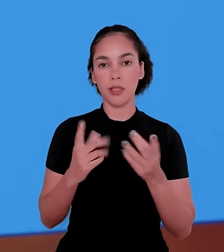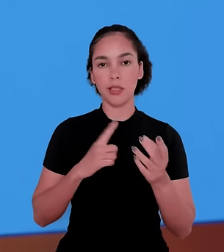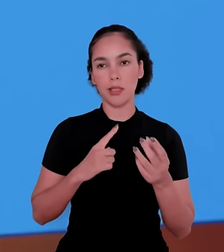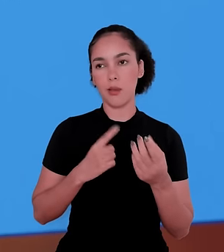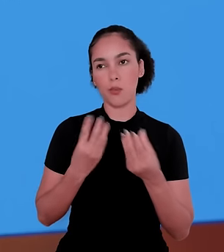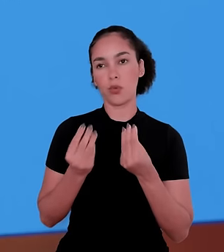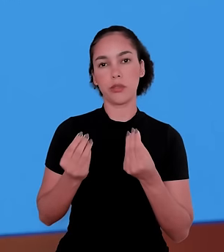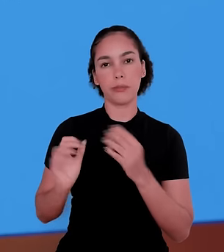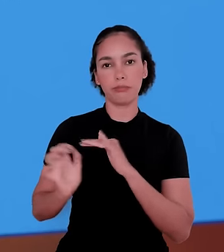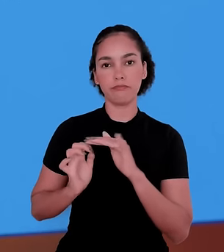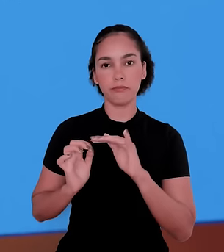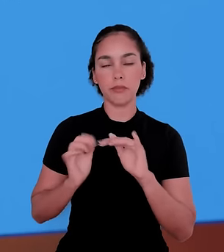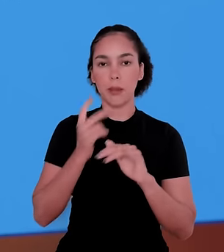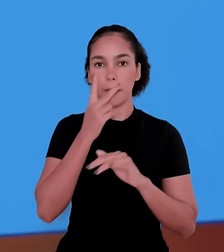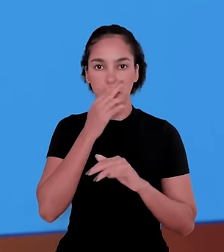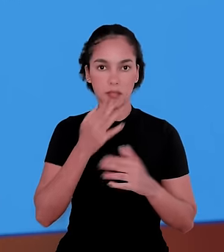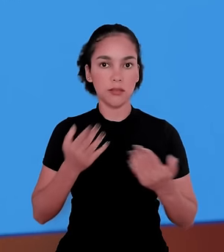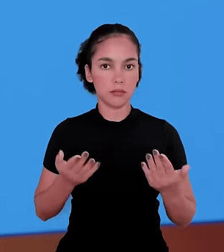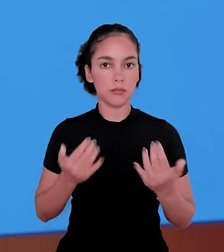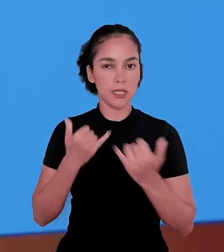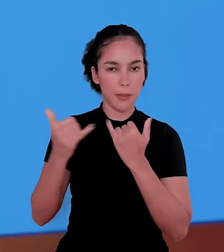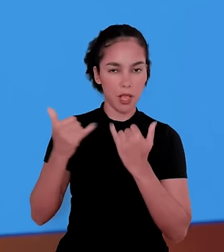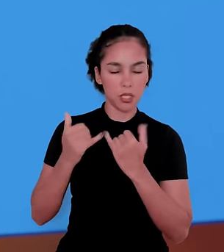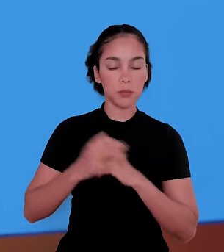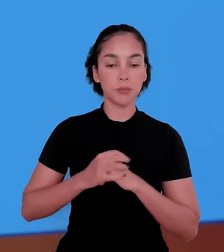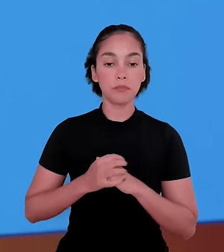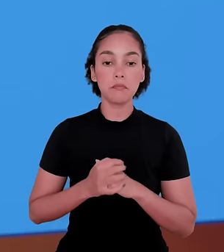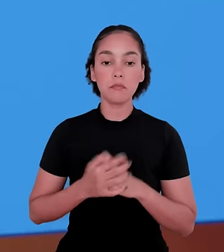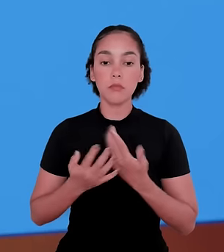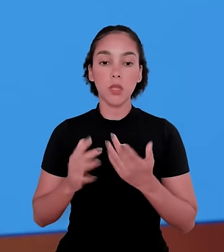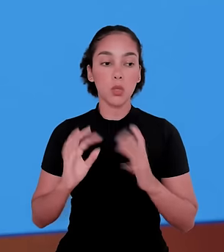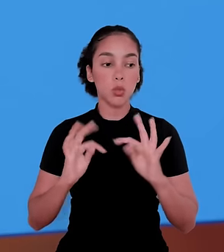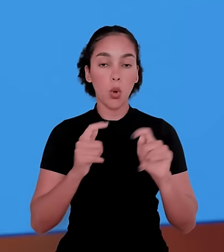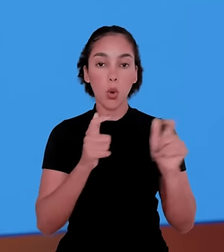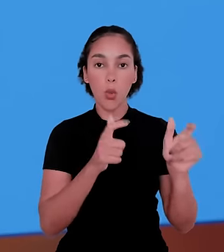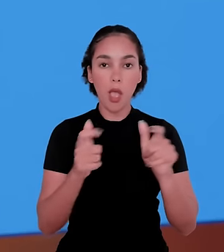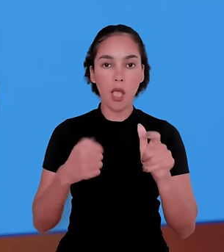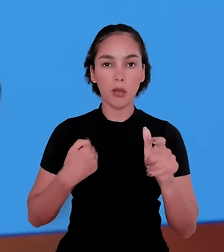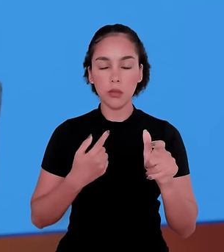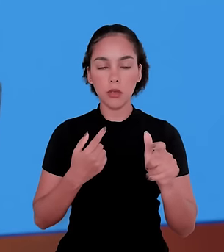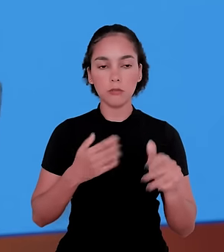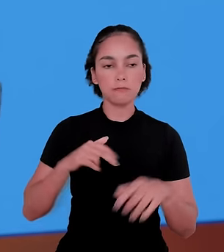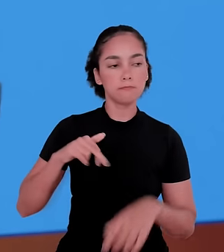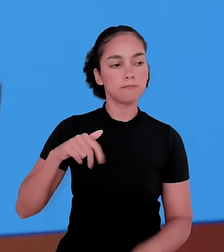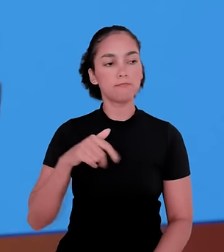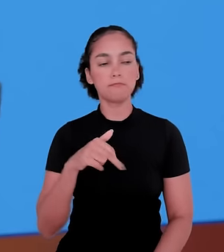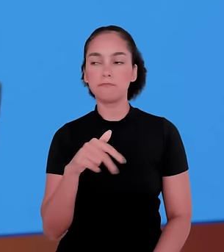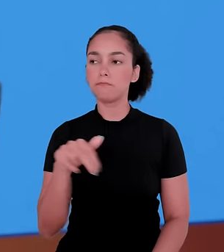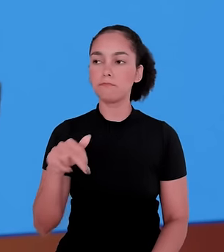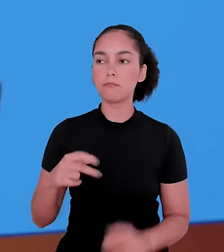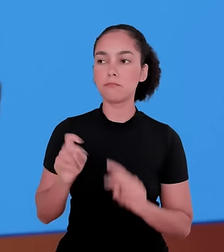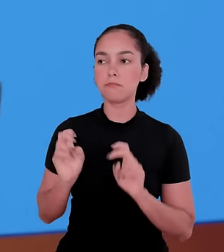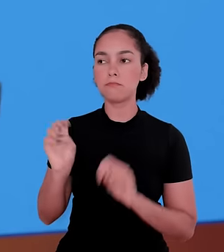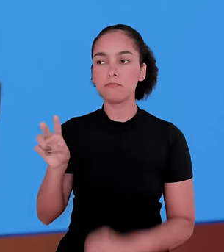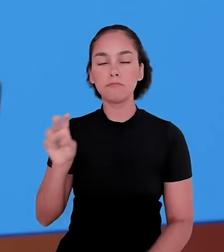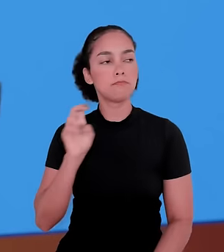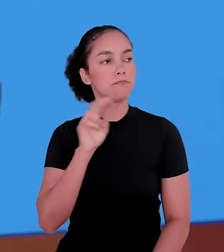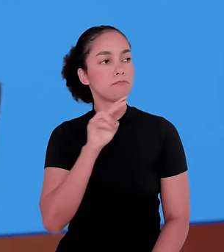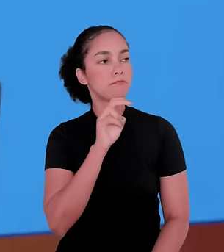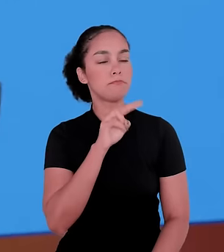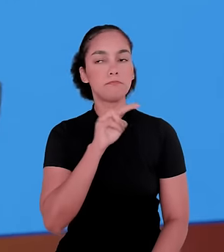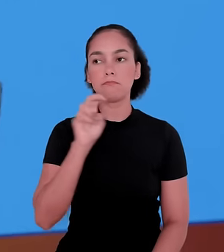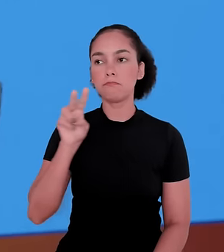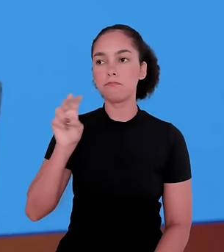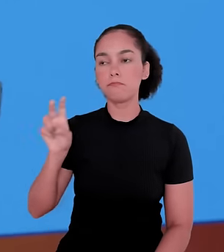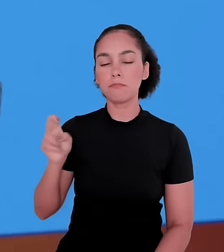gente tá voltado né todo lugar que a gente anda a gente percebe uma marca né todo aquele logotipo que tá ali numa